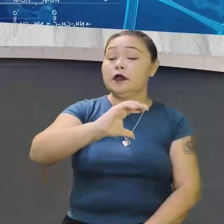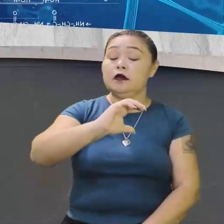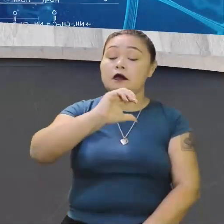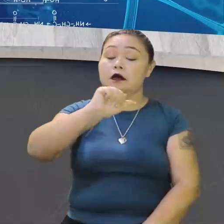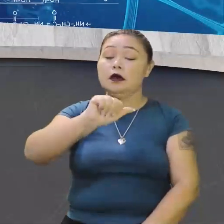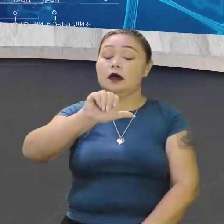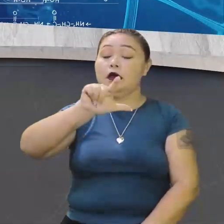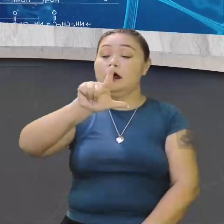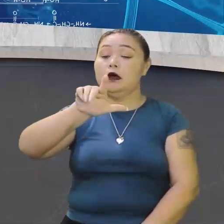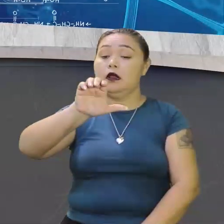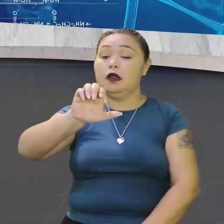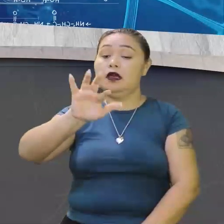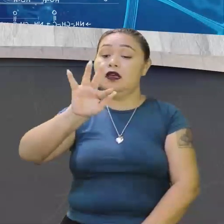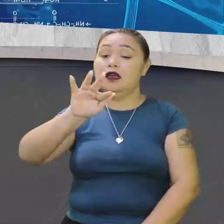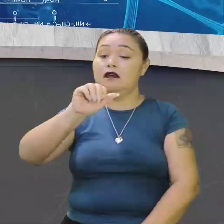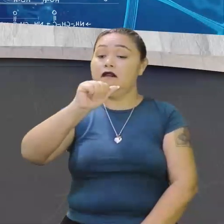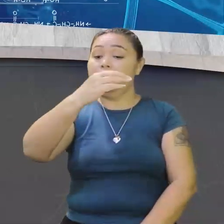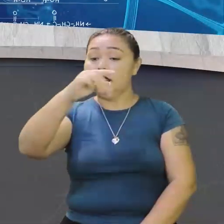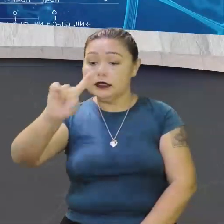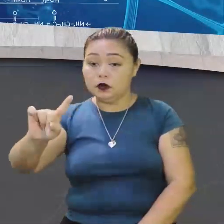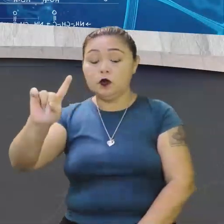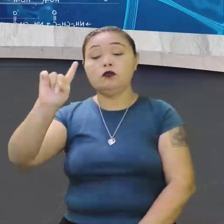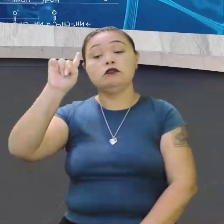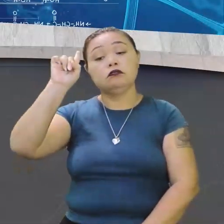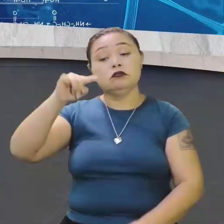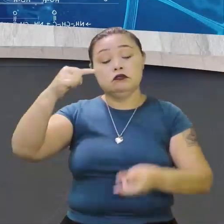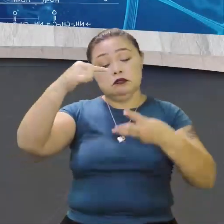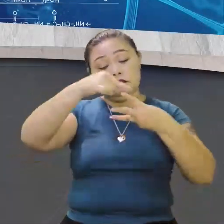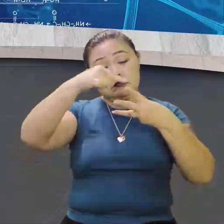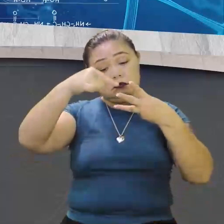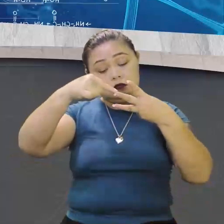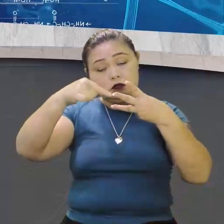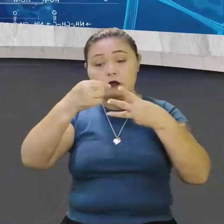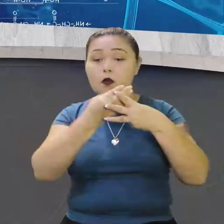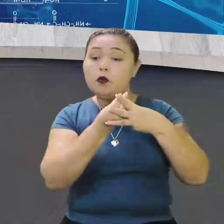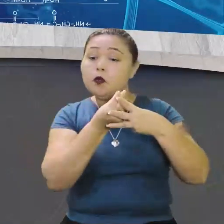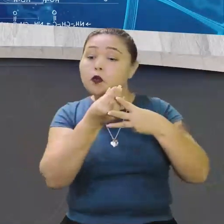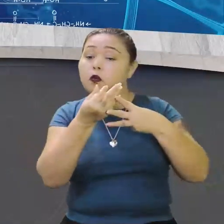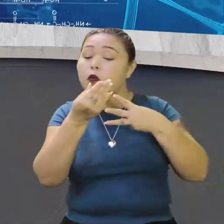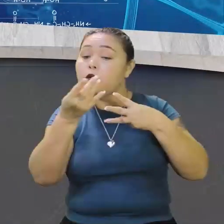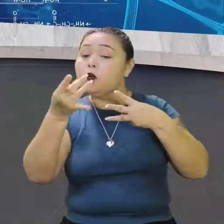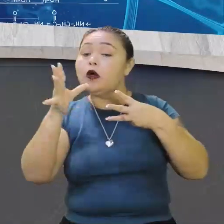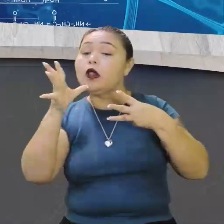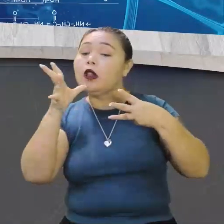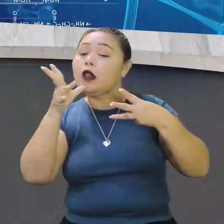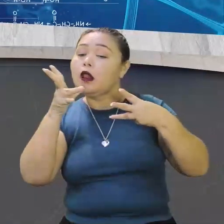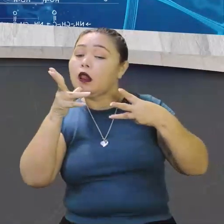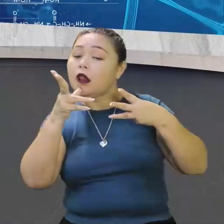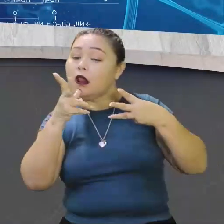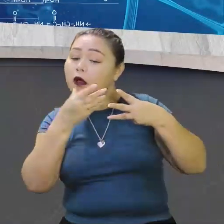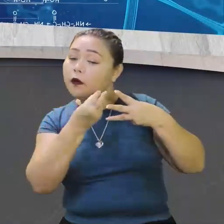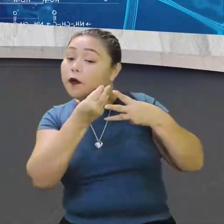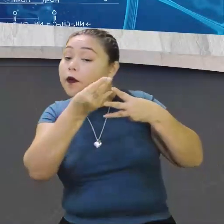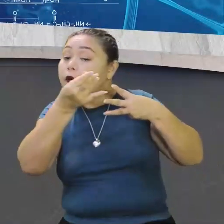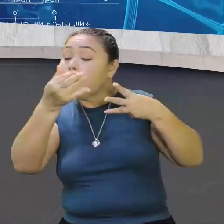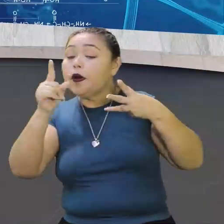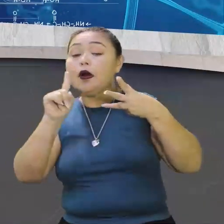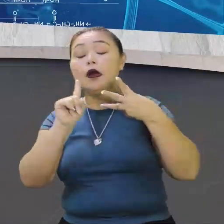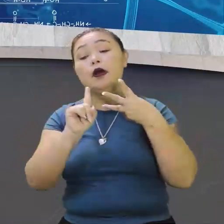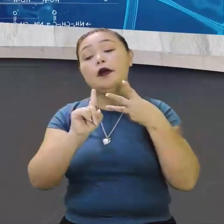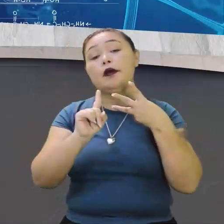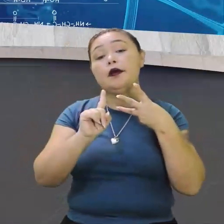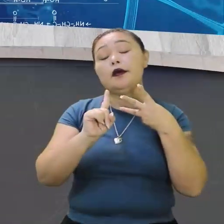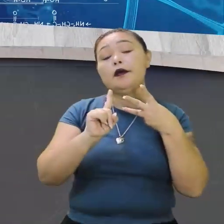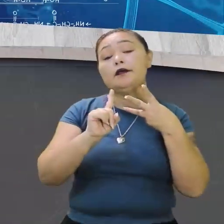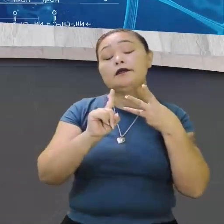calefação. Tá certo? Então, evaporação é uma vaporização lenta.